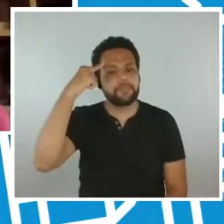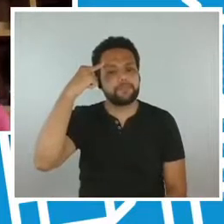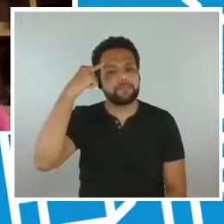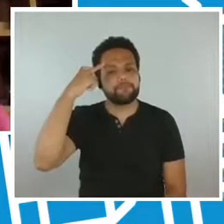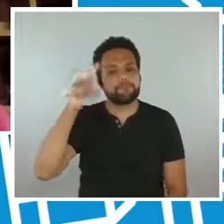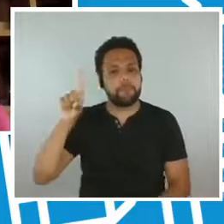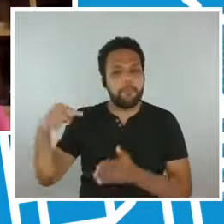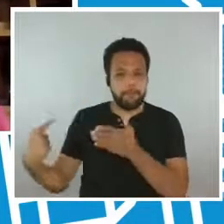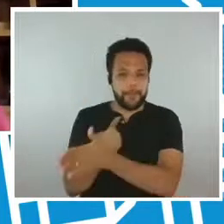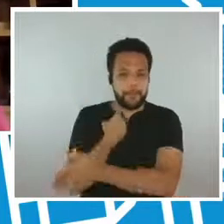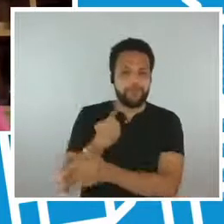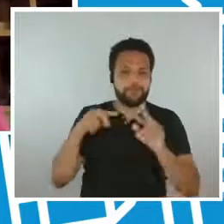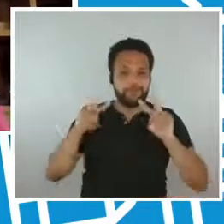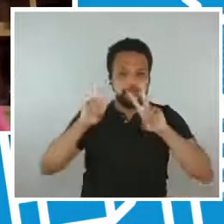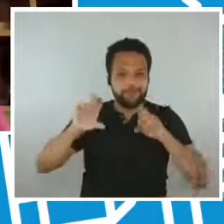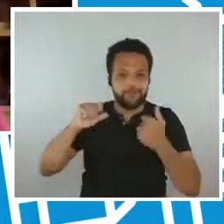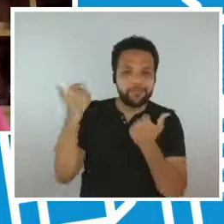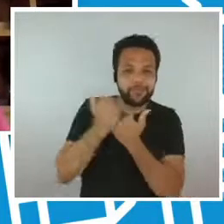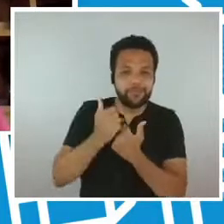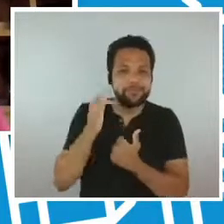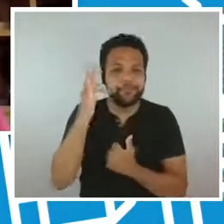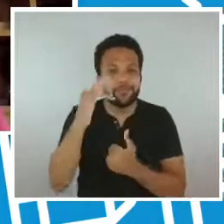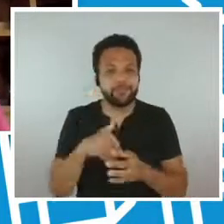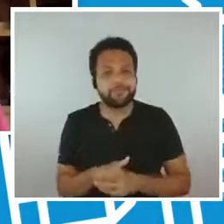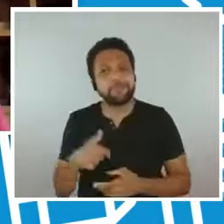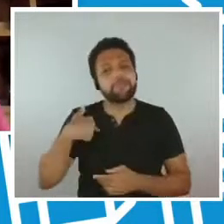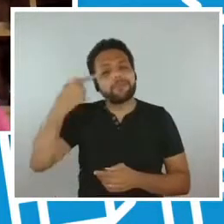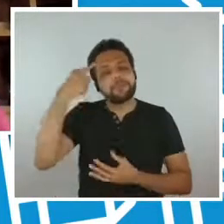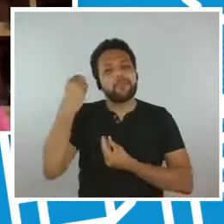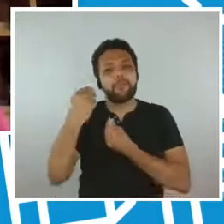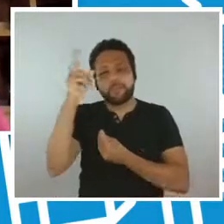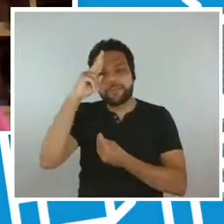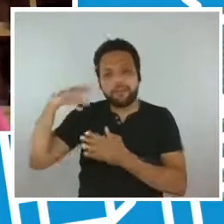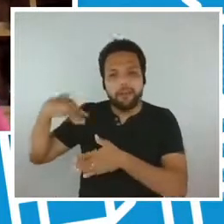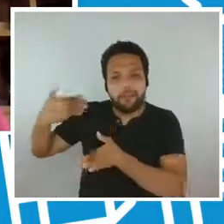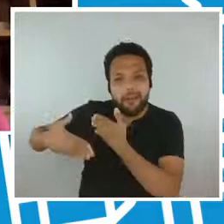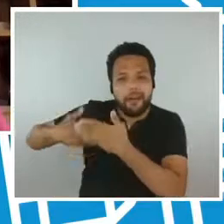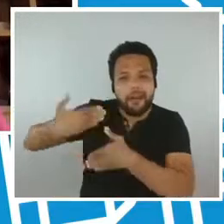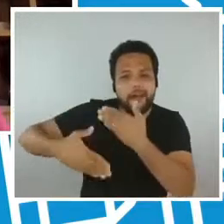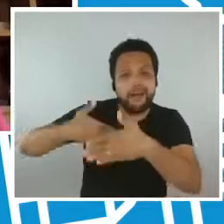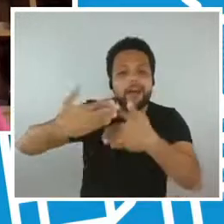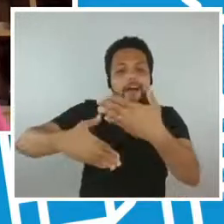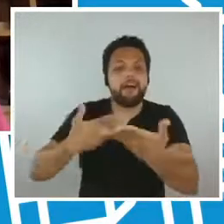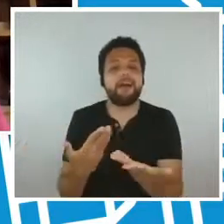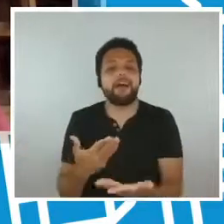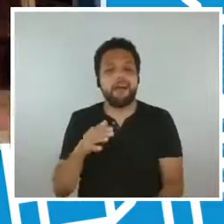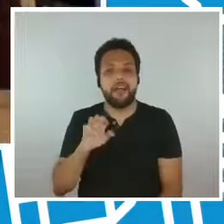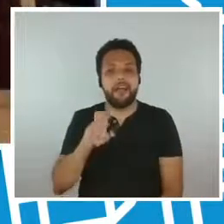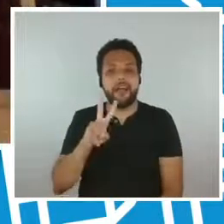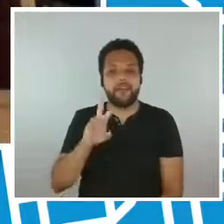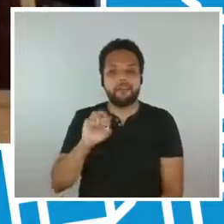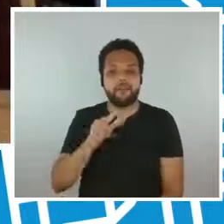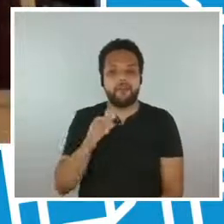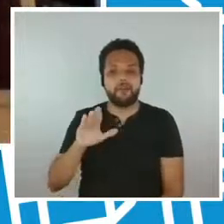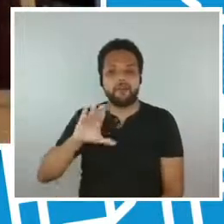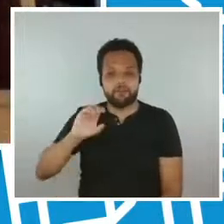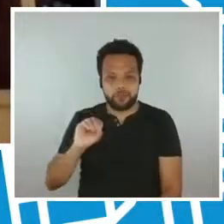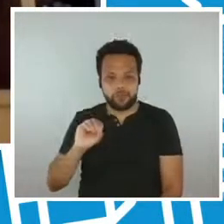fico pensando na história da evolução da nossa espécie. A nossa espécie escolheu evoluir,